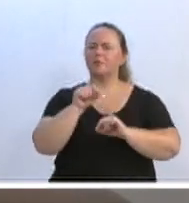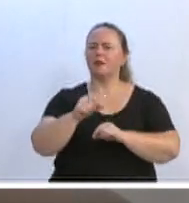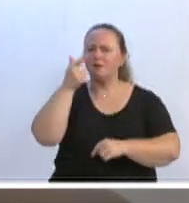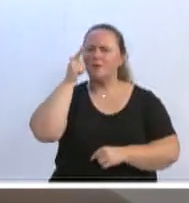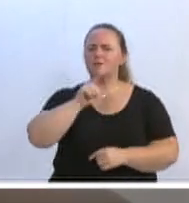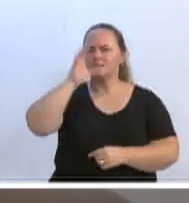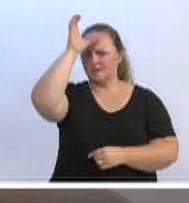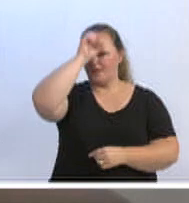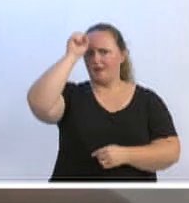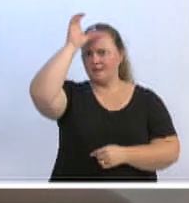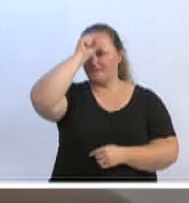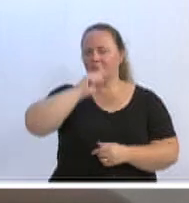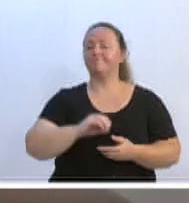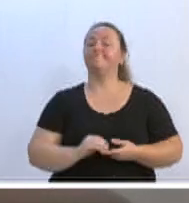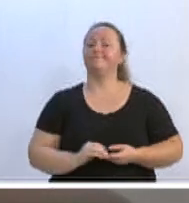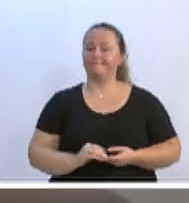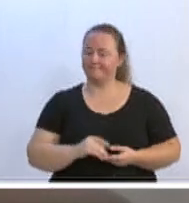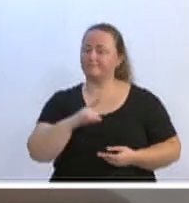alguns valores